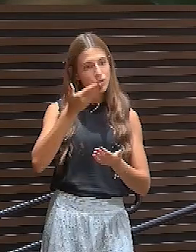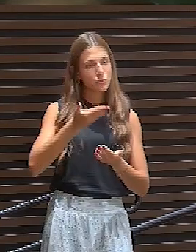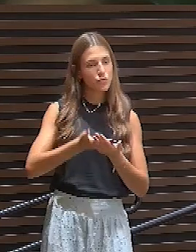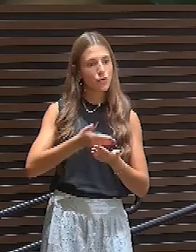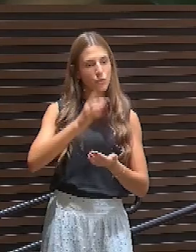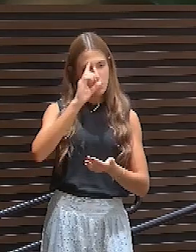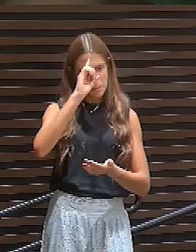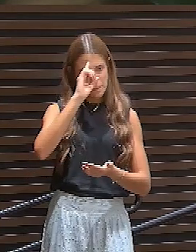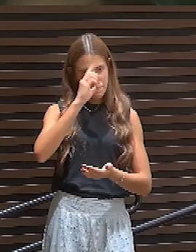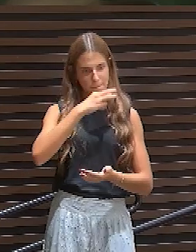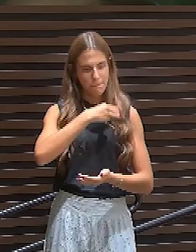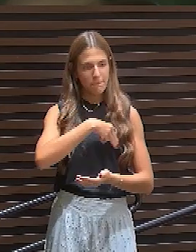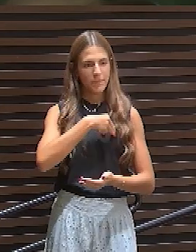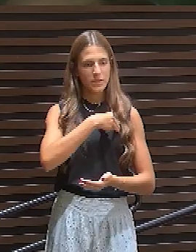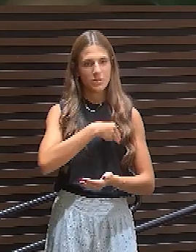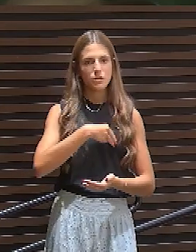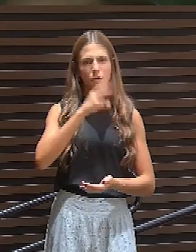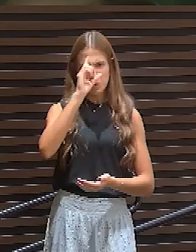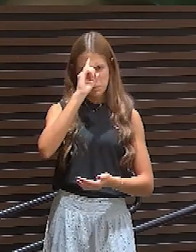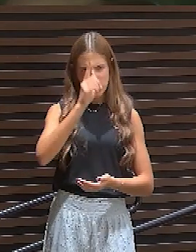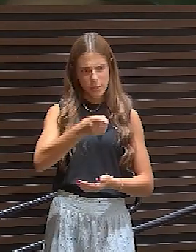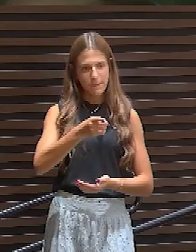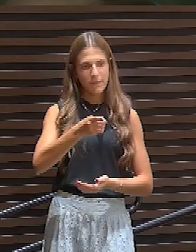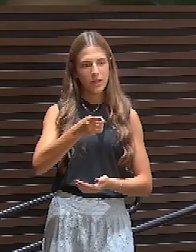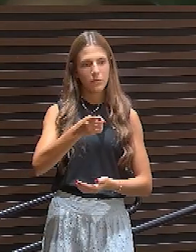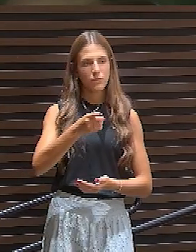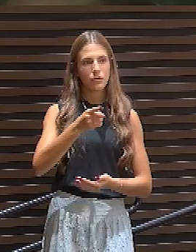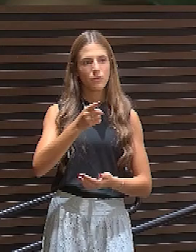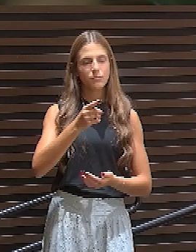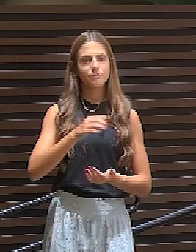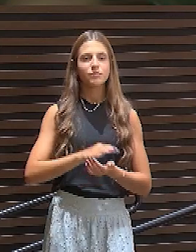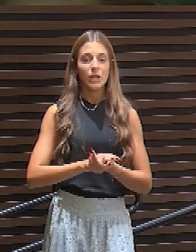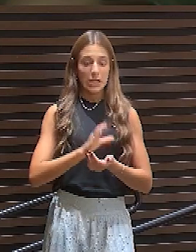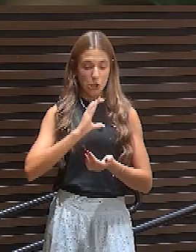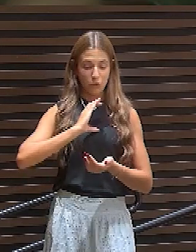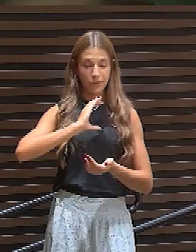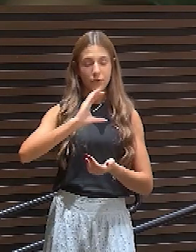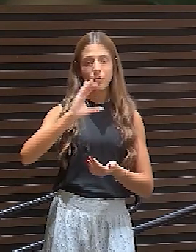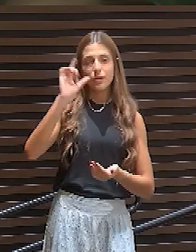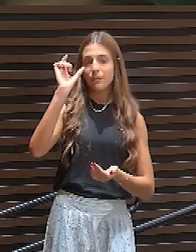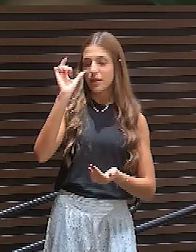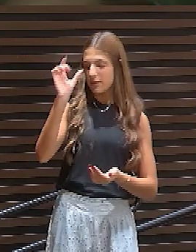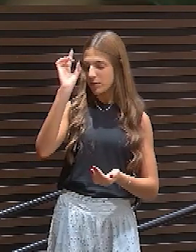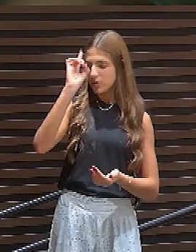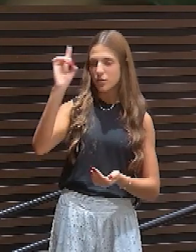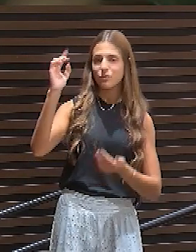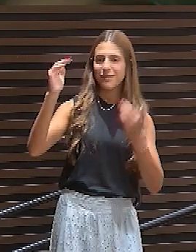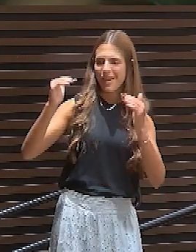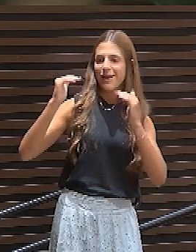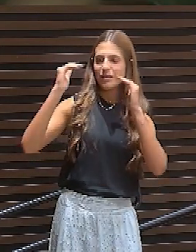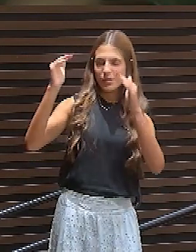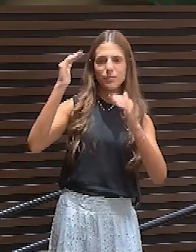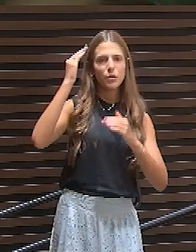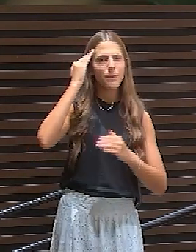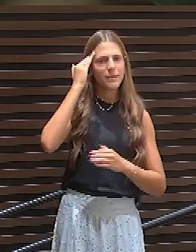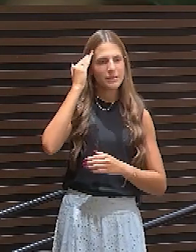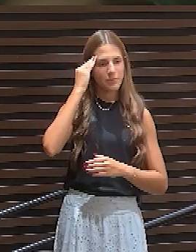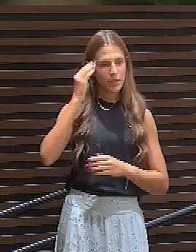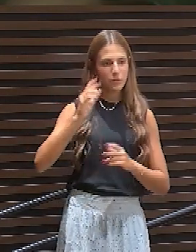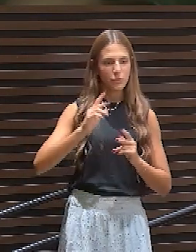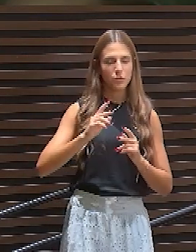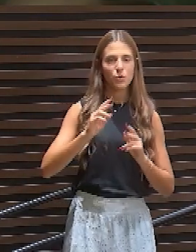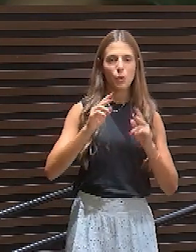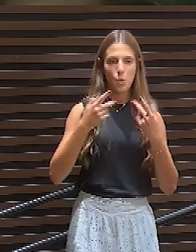era ainda válido. E ele confiou na palavra de Deus acima da lógica humana.